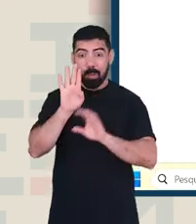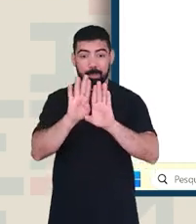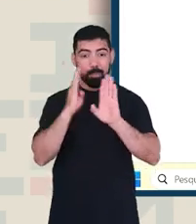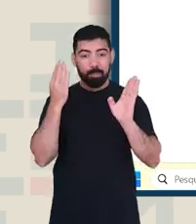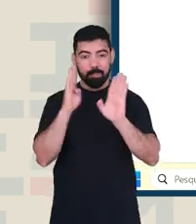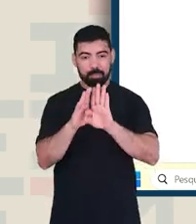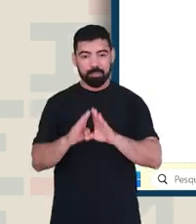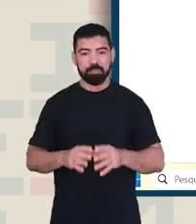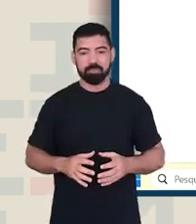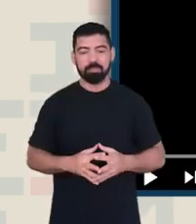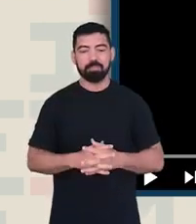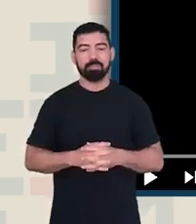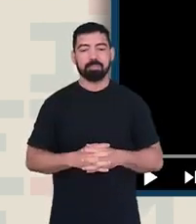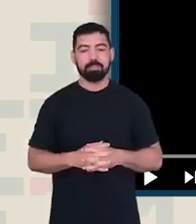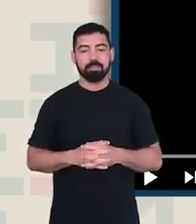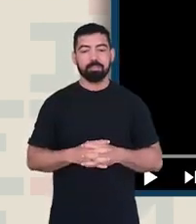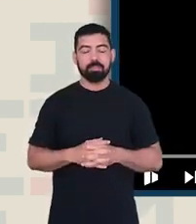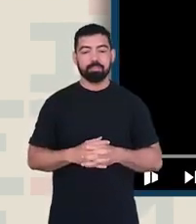porta e suspiro.